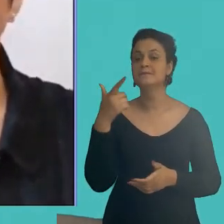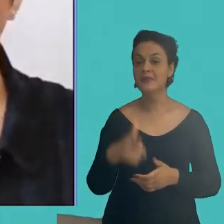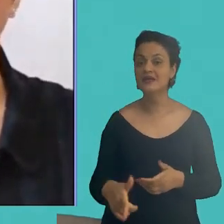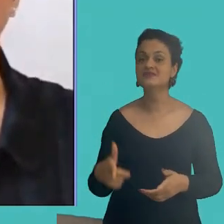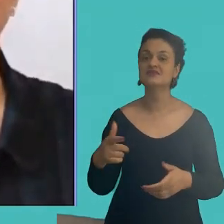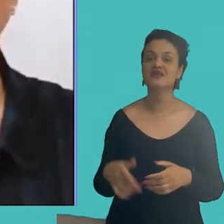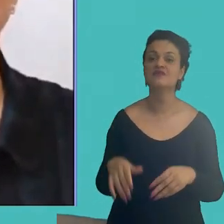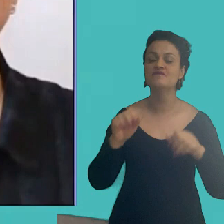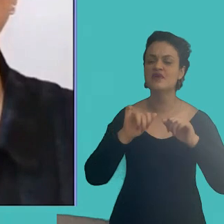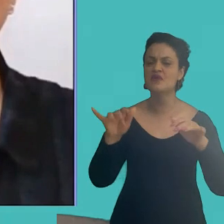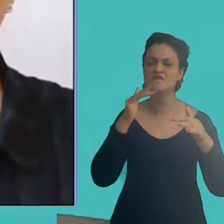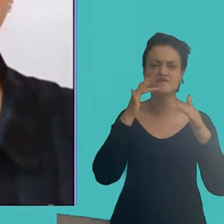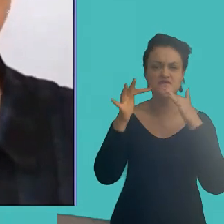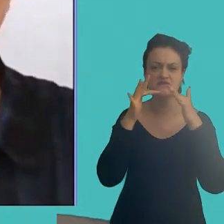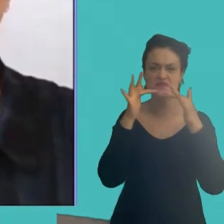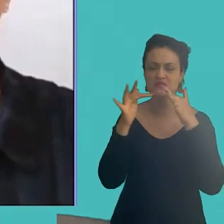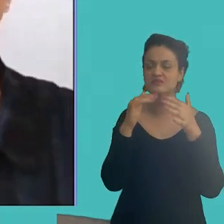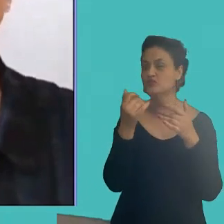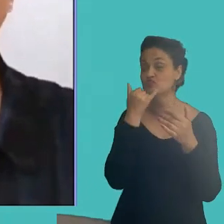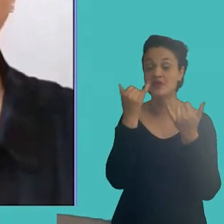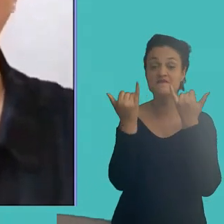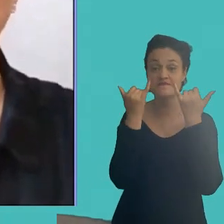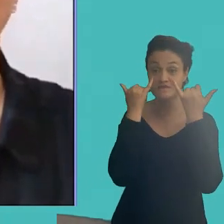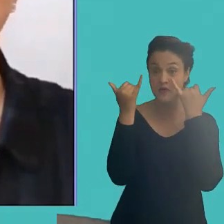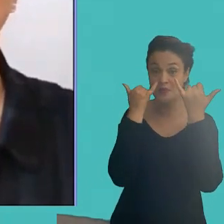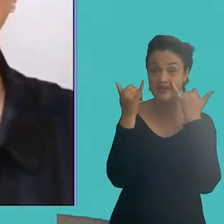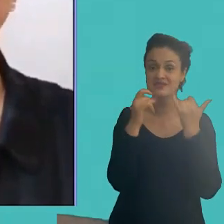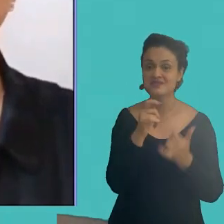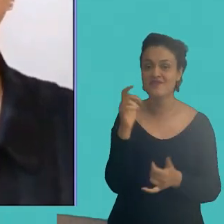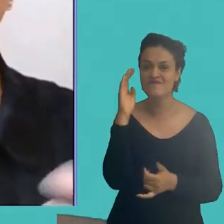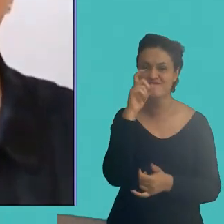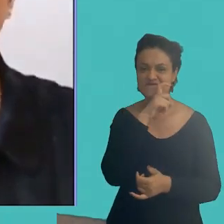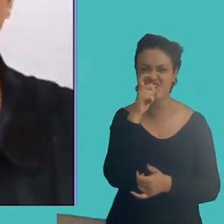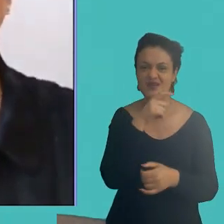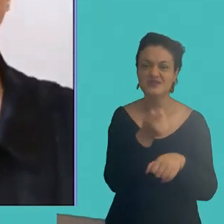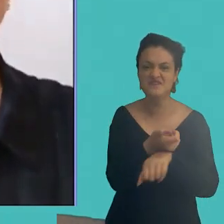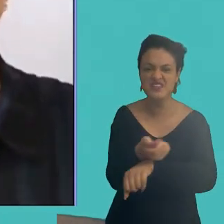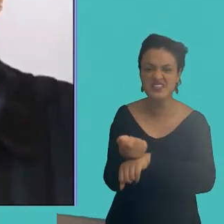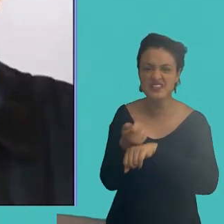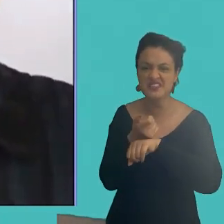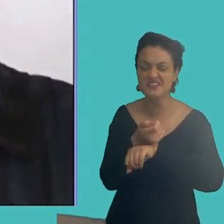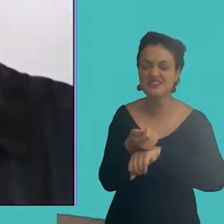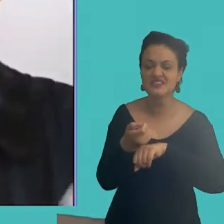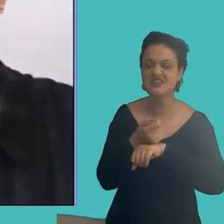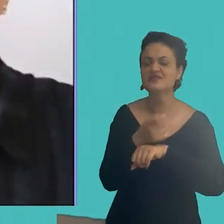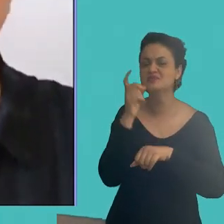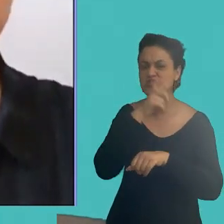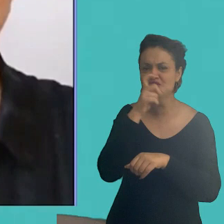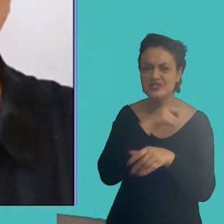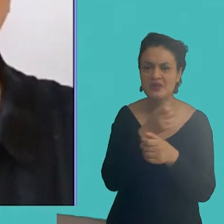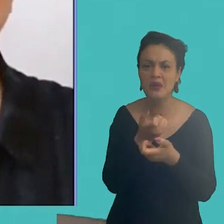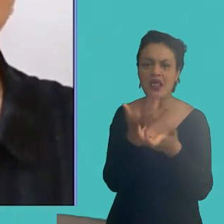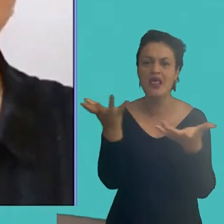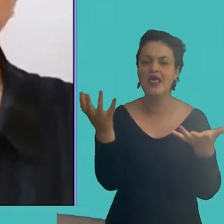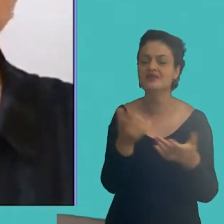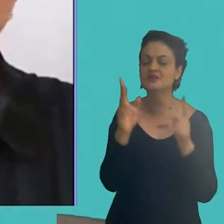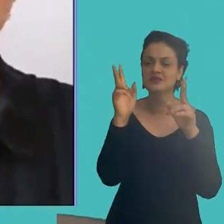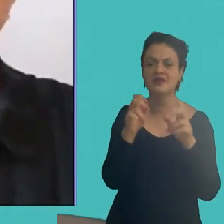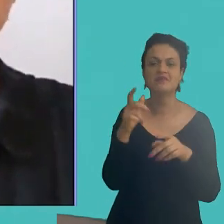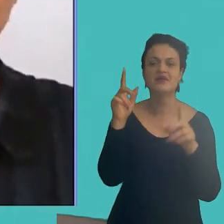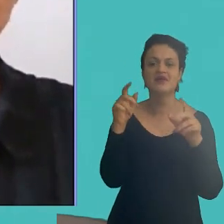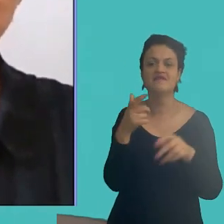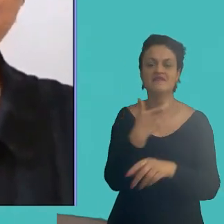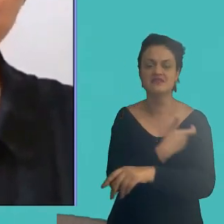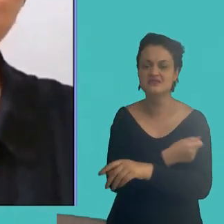informações falsas, fake news, ou como diz o William, né, em bom português, mentira, sobre vacinas e autismo. É